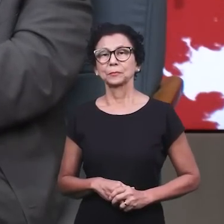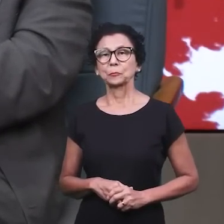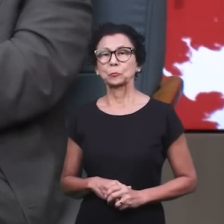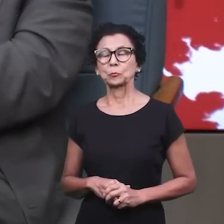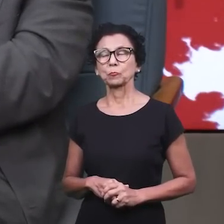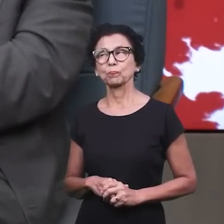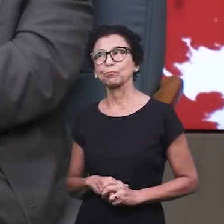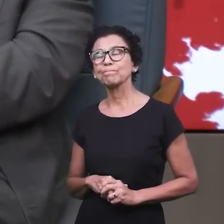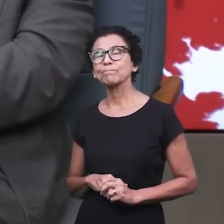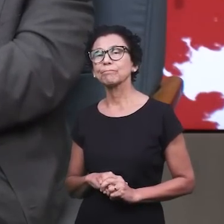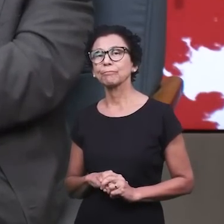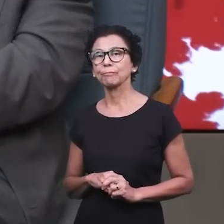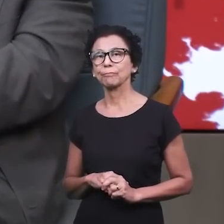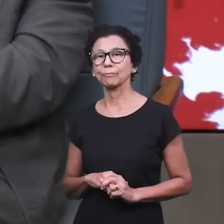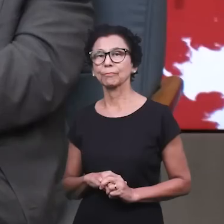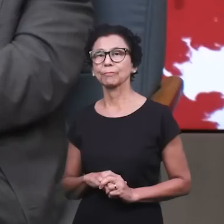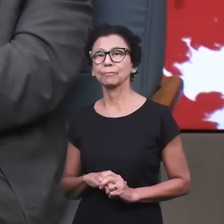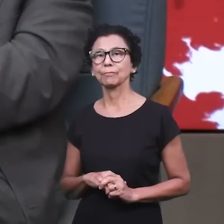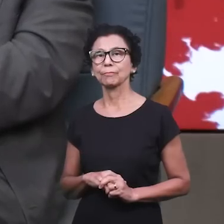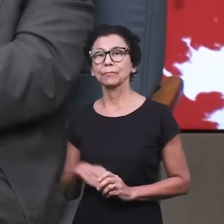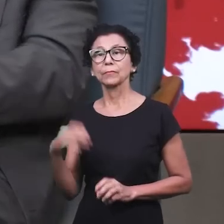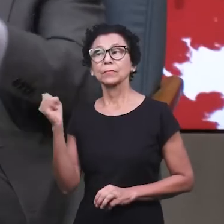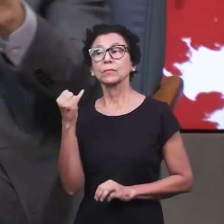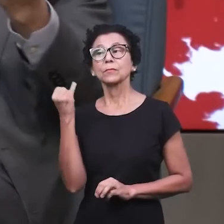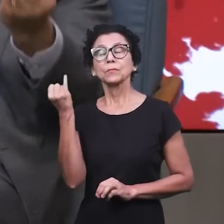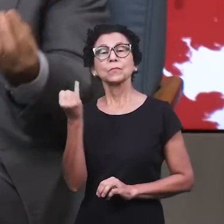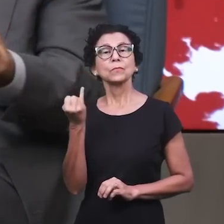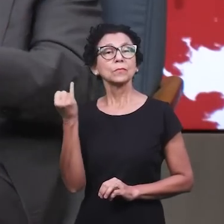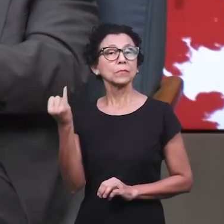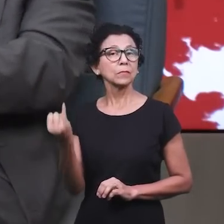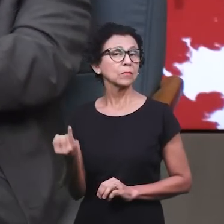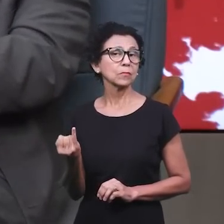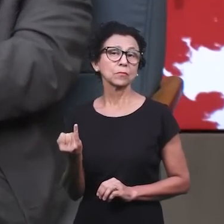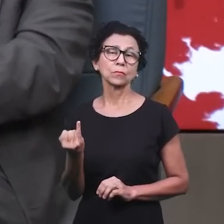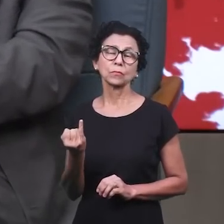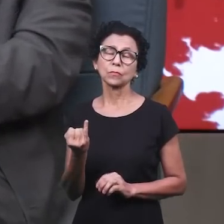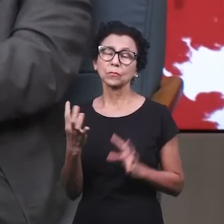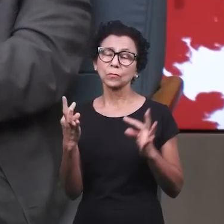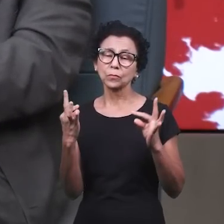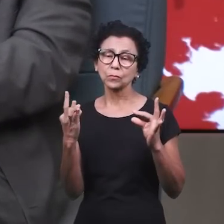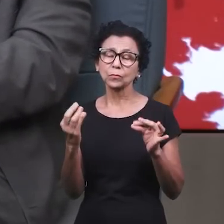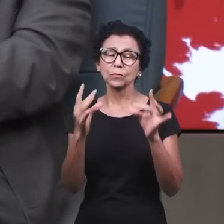ele é tão importante como tudo que acontece no culto.